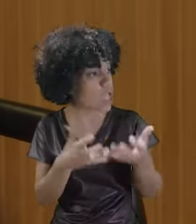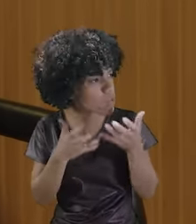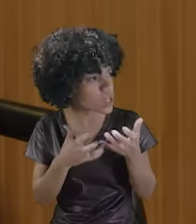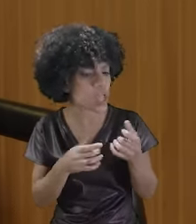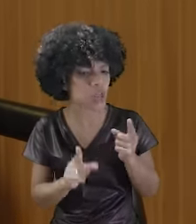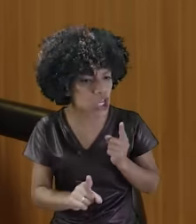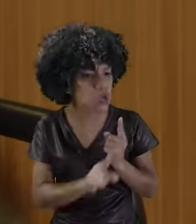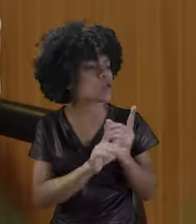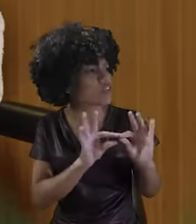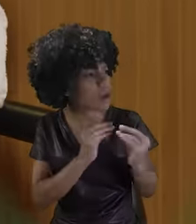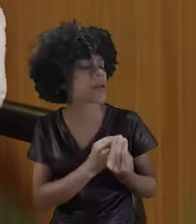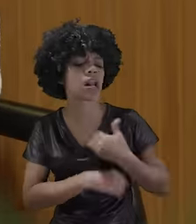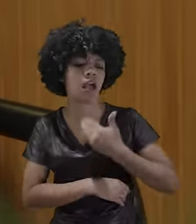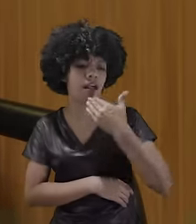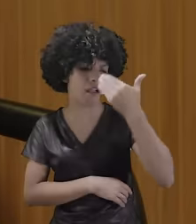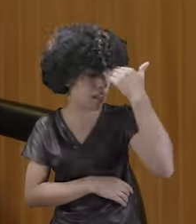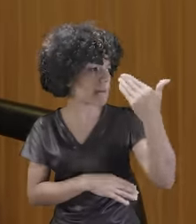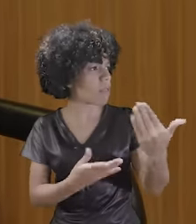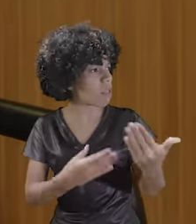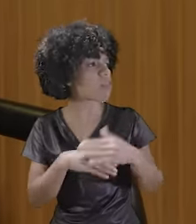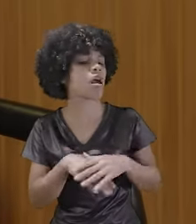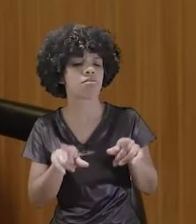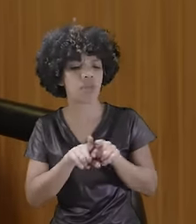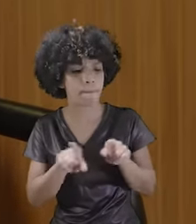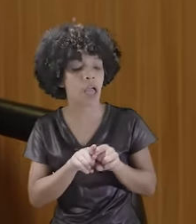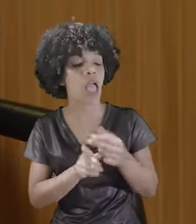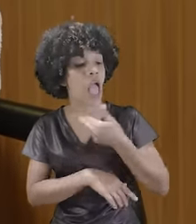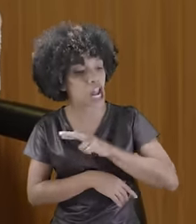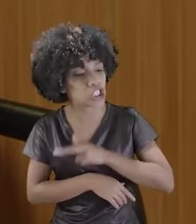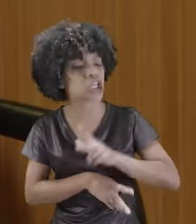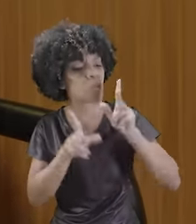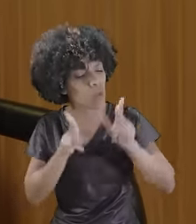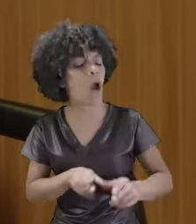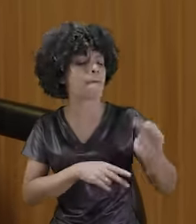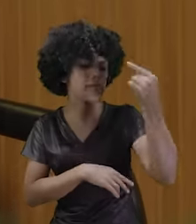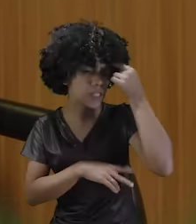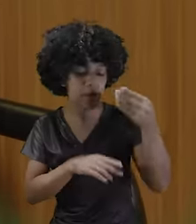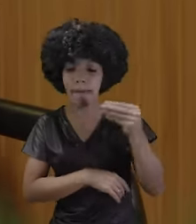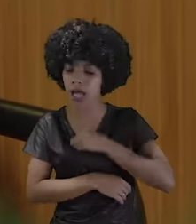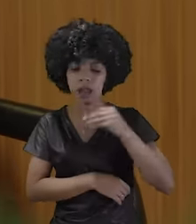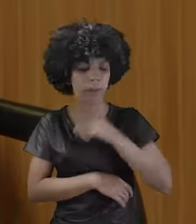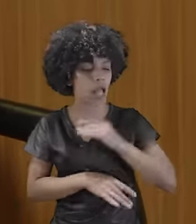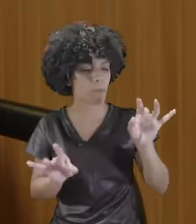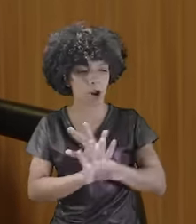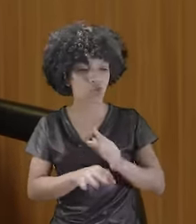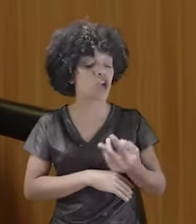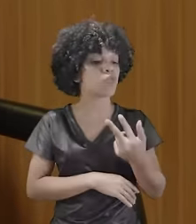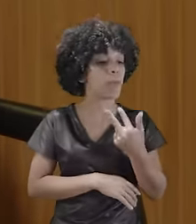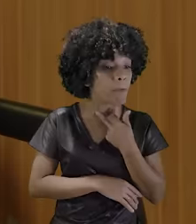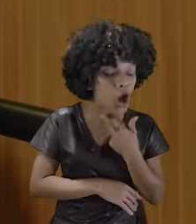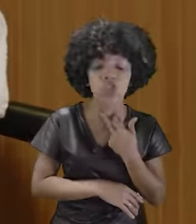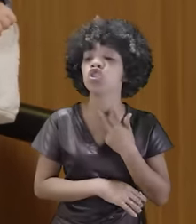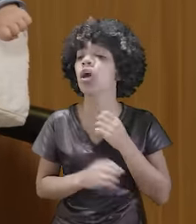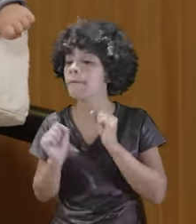eu quero que ele encontra eles ele a árabe ele não cima no do mesmo religião o mesmo pensamento o pecado o pecado pode pode